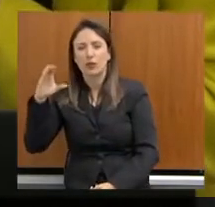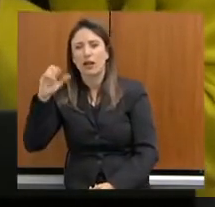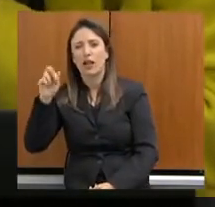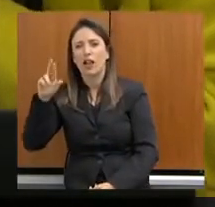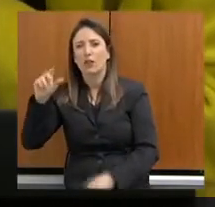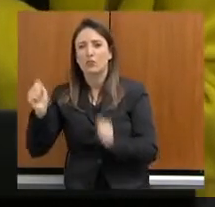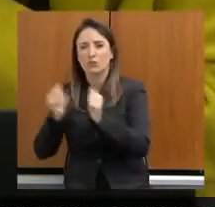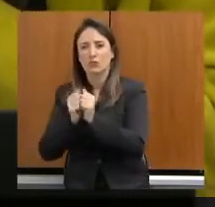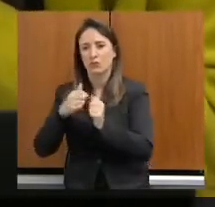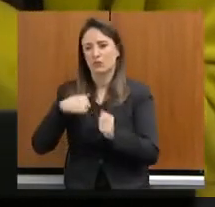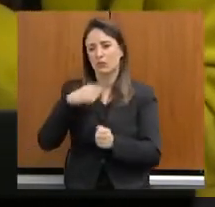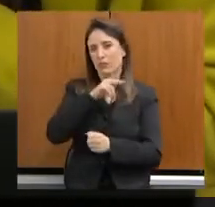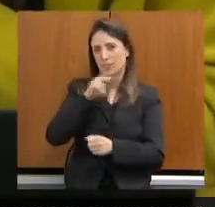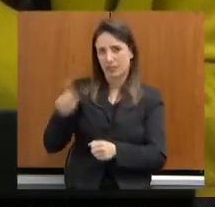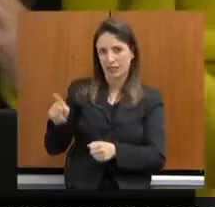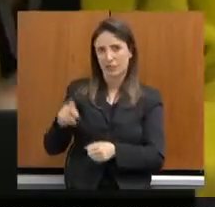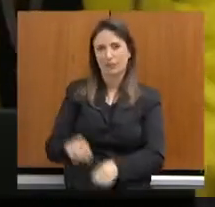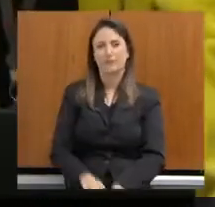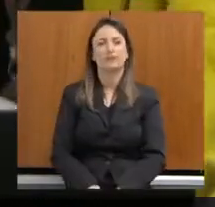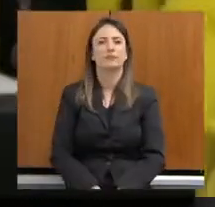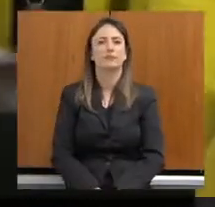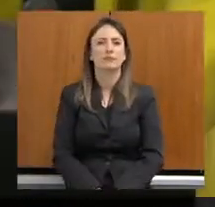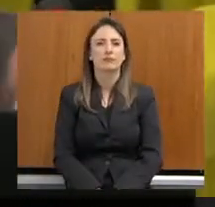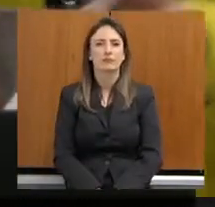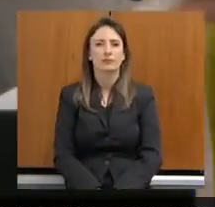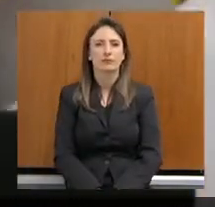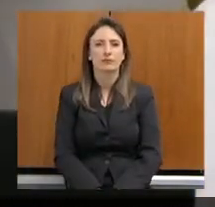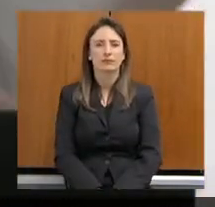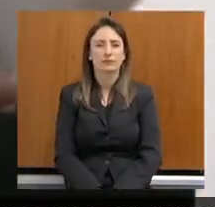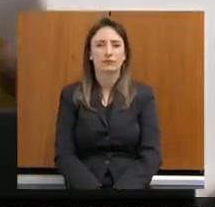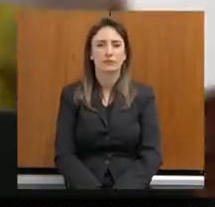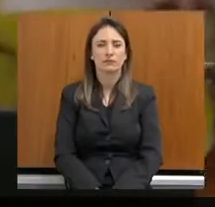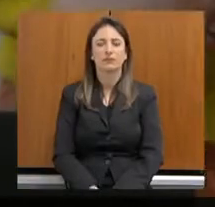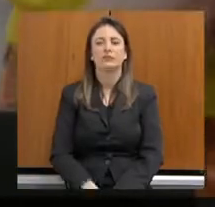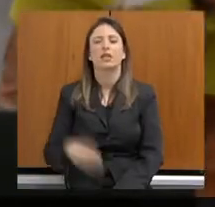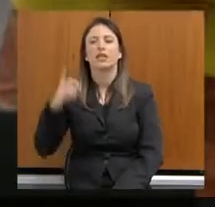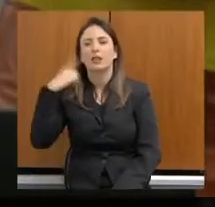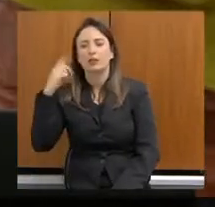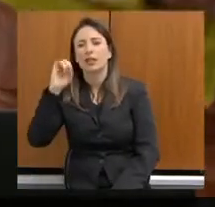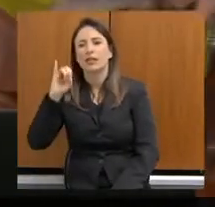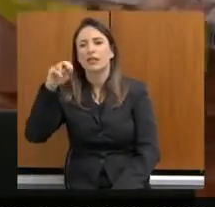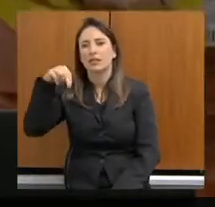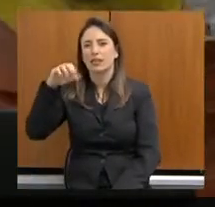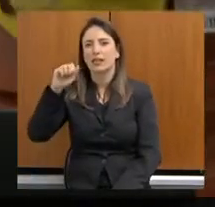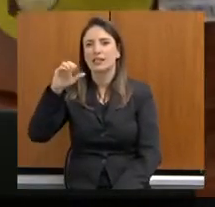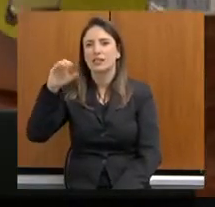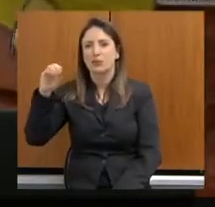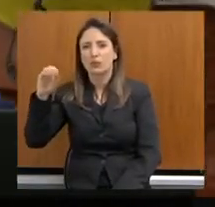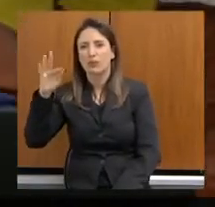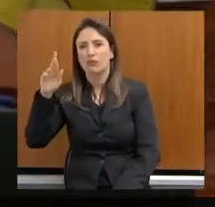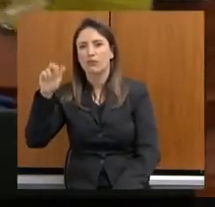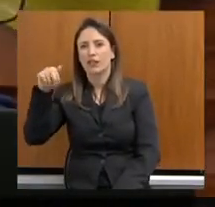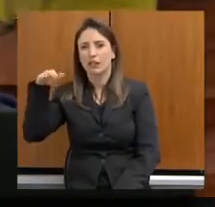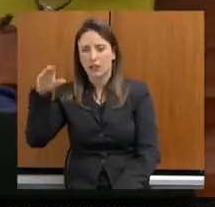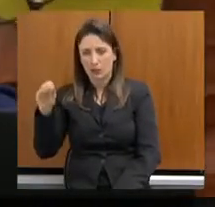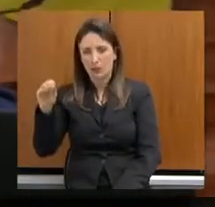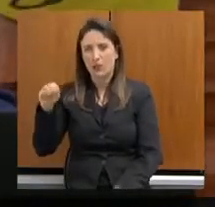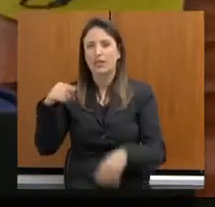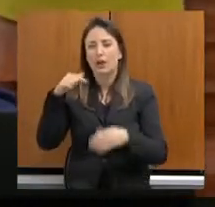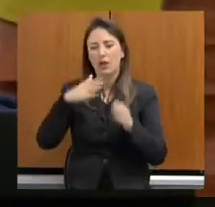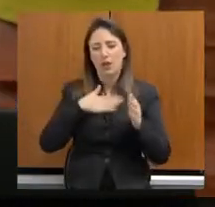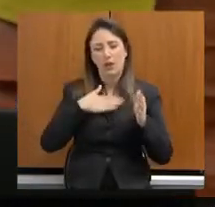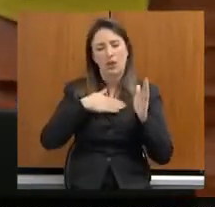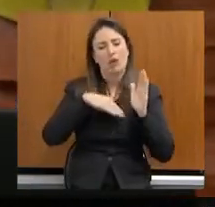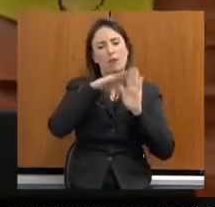aniversariante para kieza conjus em Limoeiro Deputado Inácio Franco Santos você que alimento Solicito a vossa excelência aqui